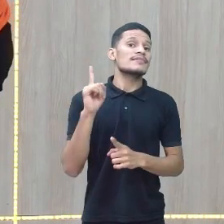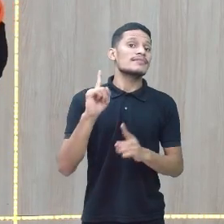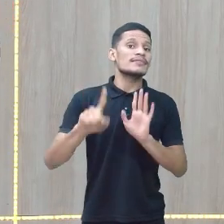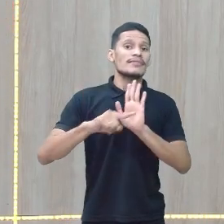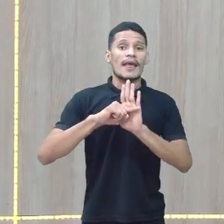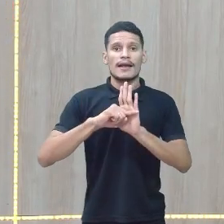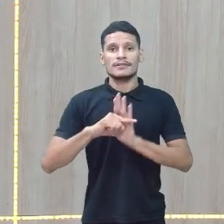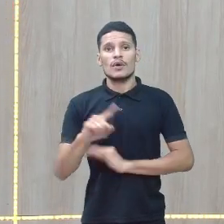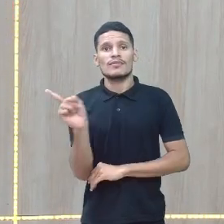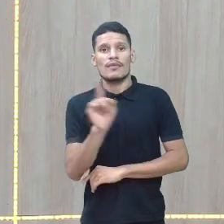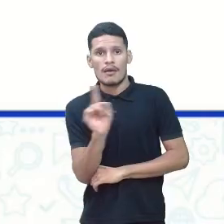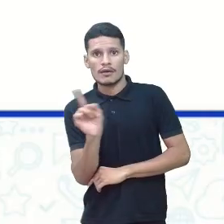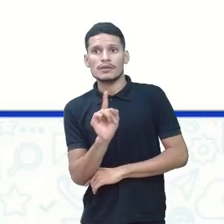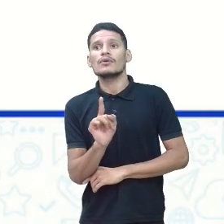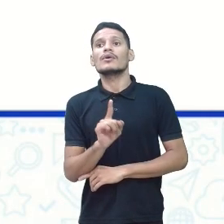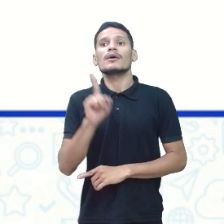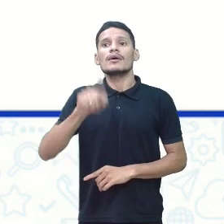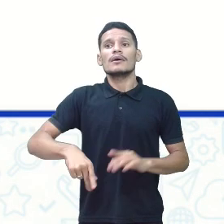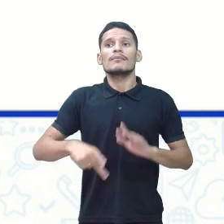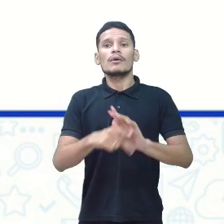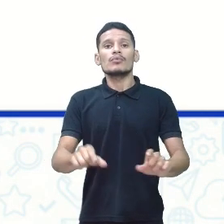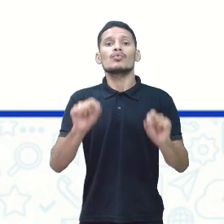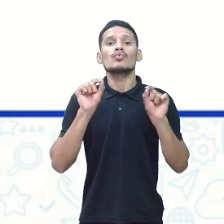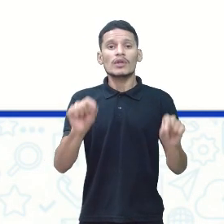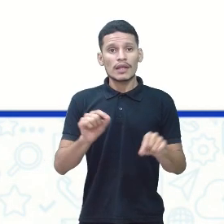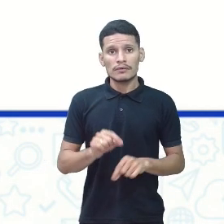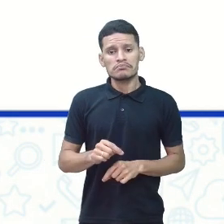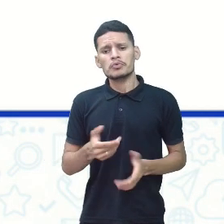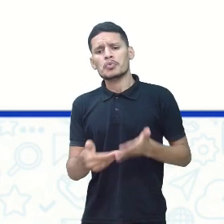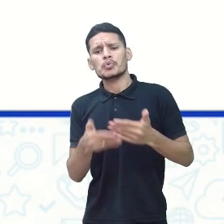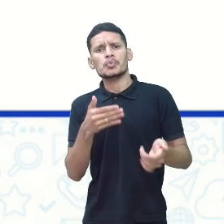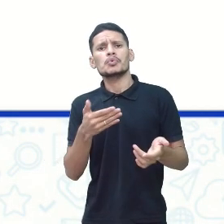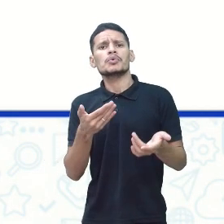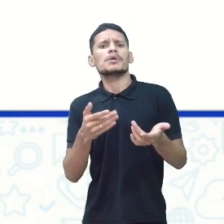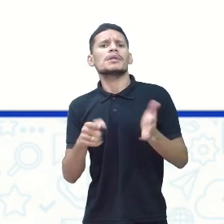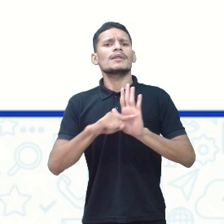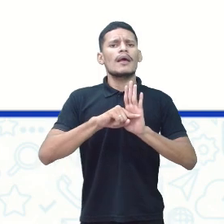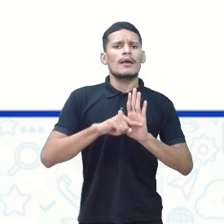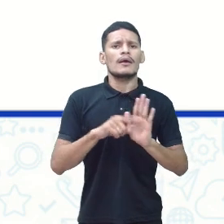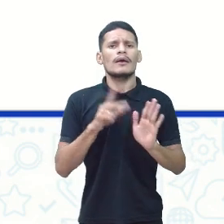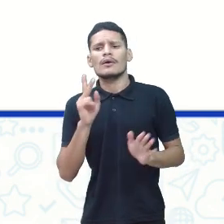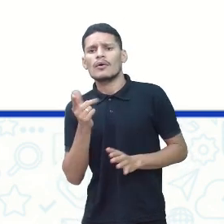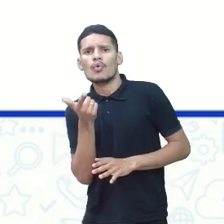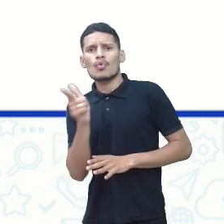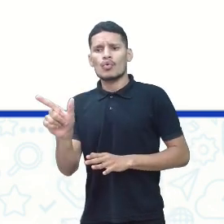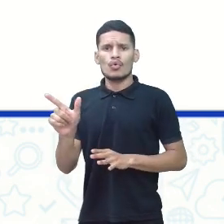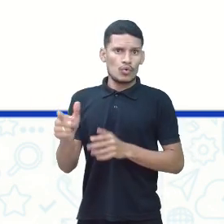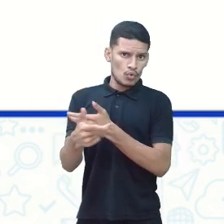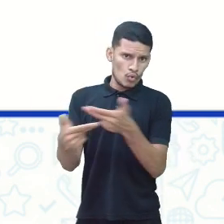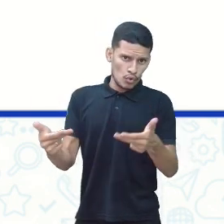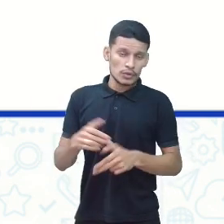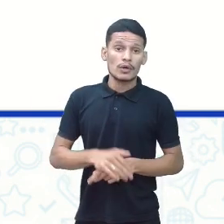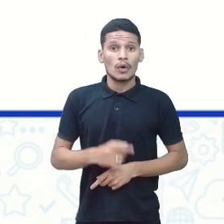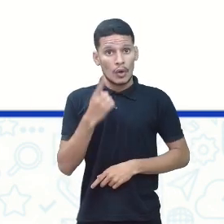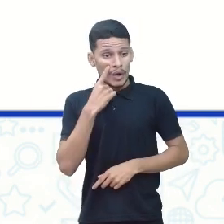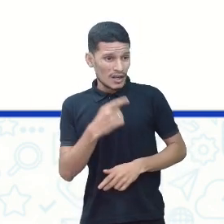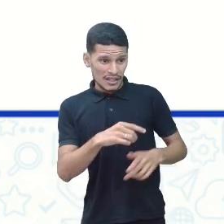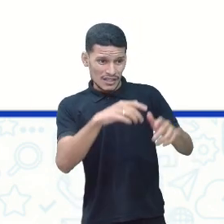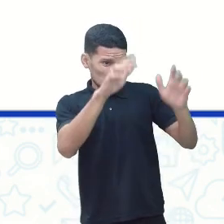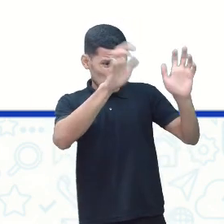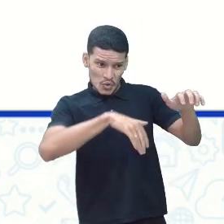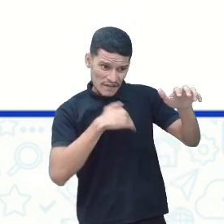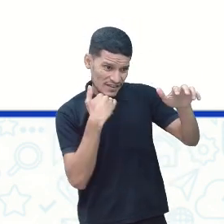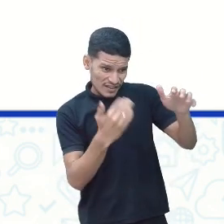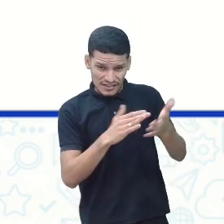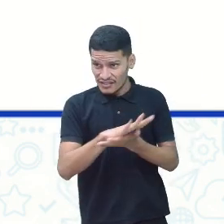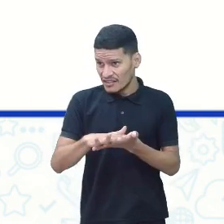Quando estamos, né, negando alguma coisa. Então, diz assim, nem a chuva, nem o sol